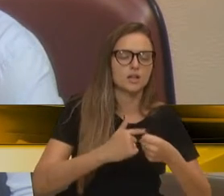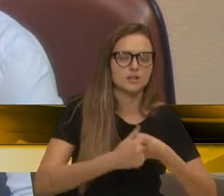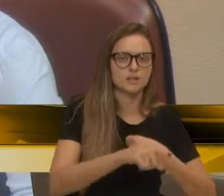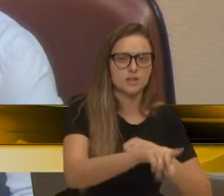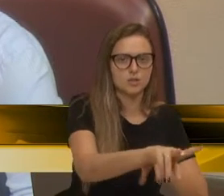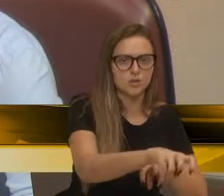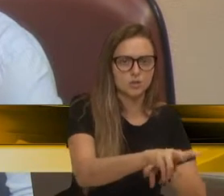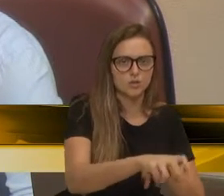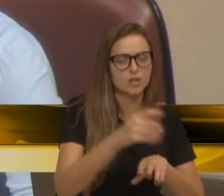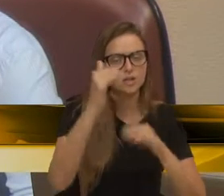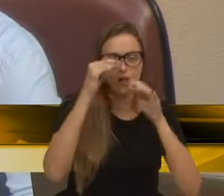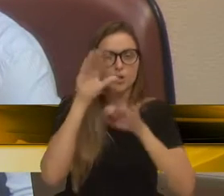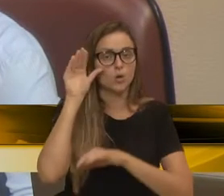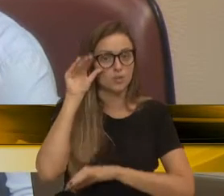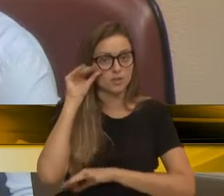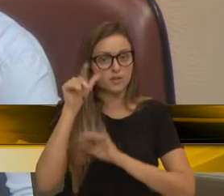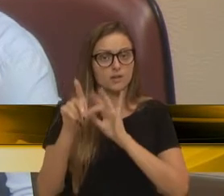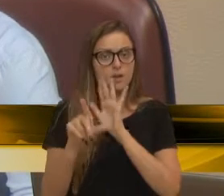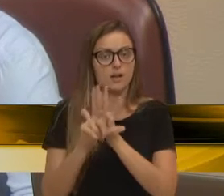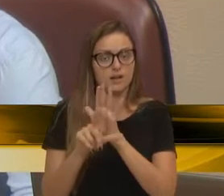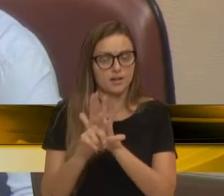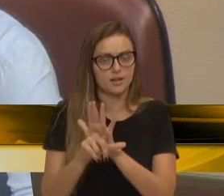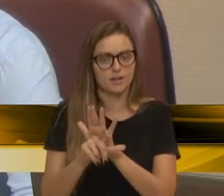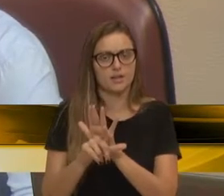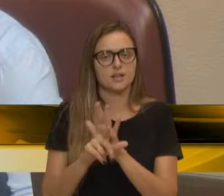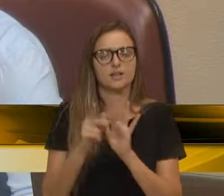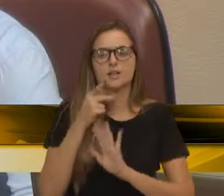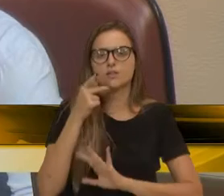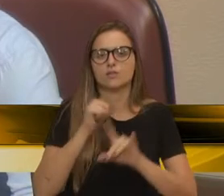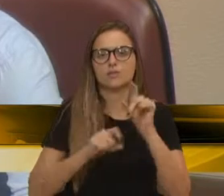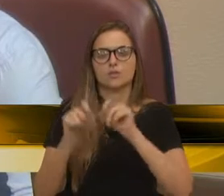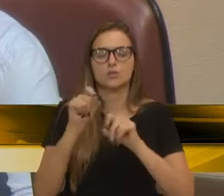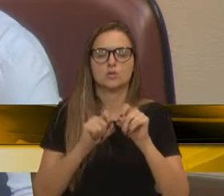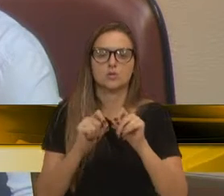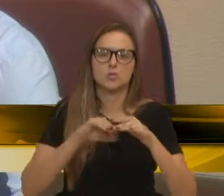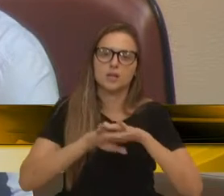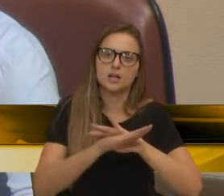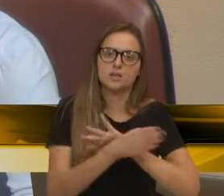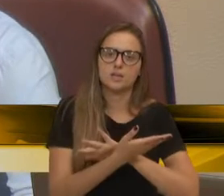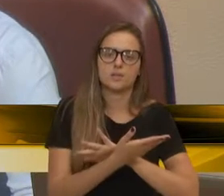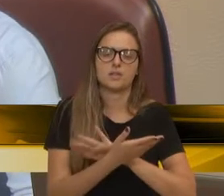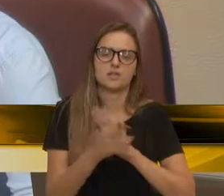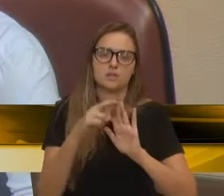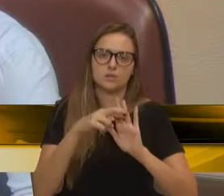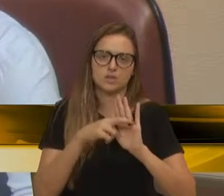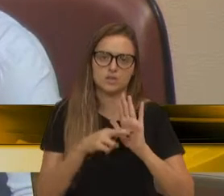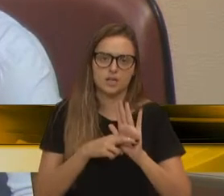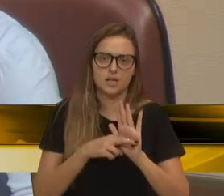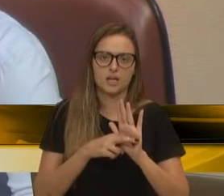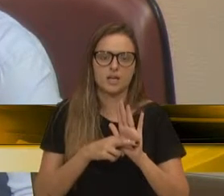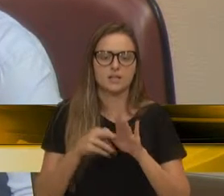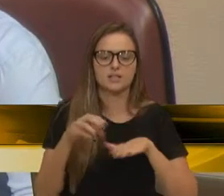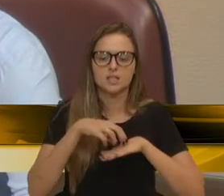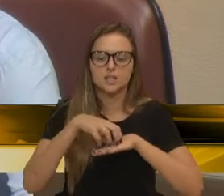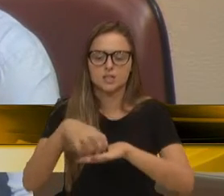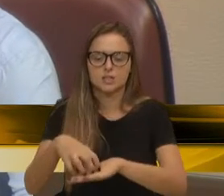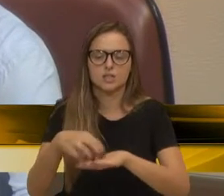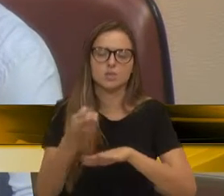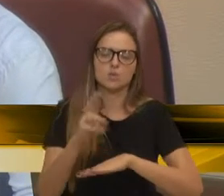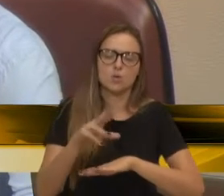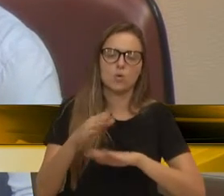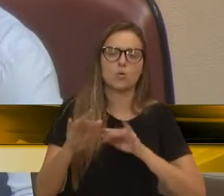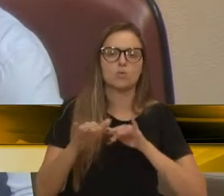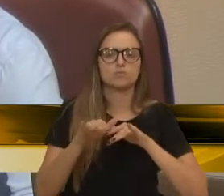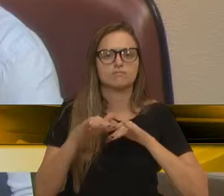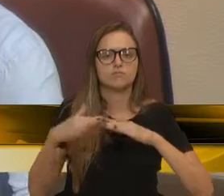observância da legislação que rege as espécies equacionar a adaptações das normas de trânsito e de tráfego municipal as